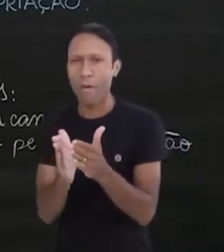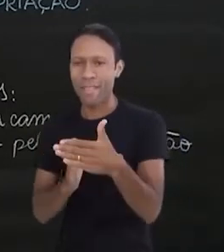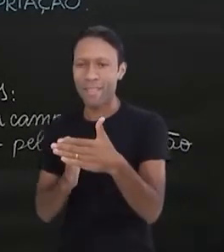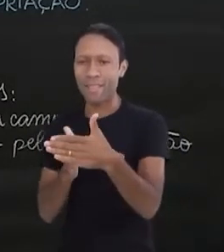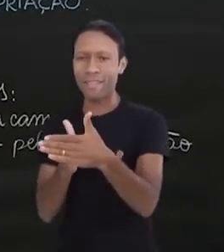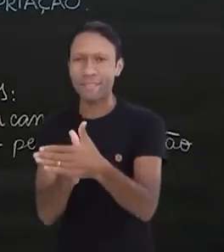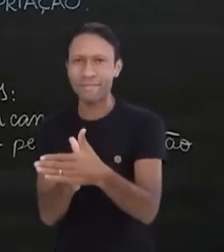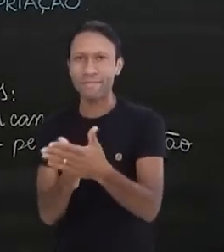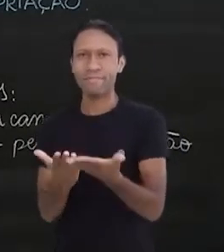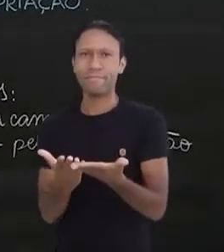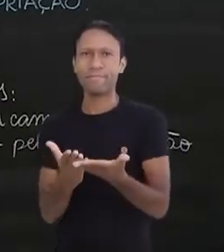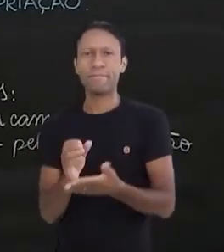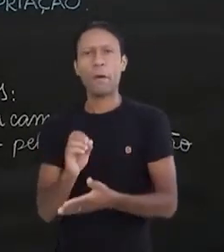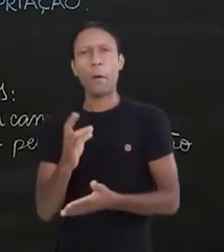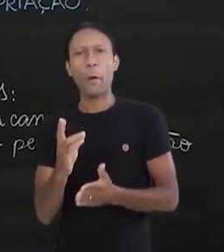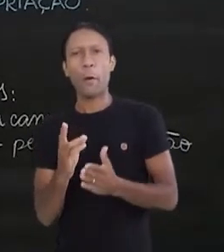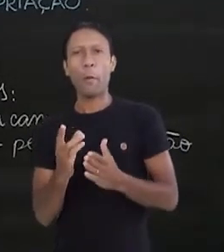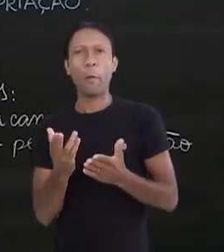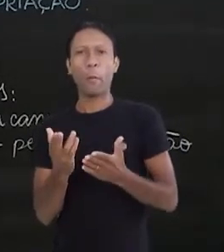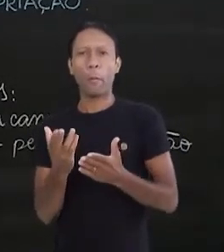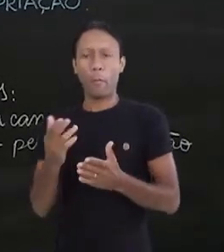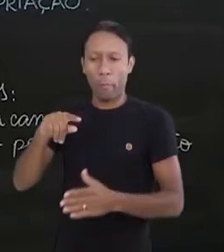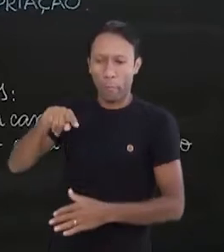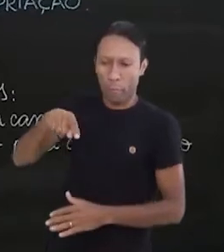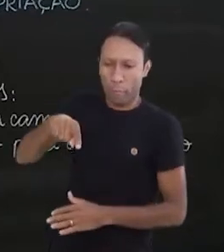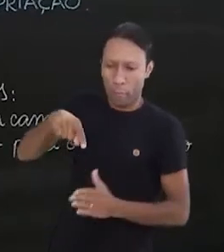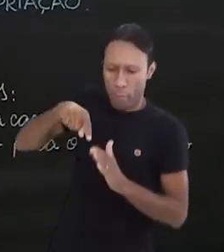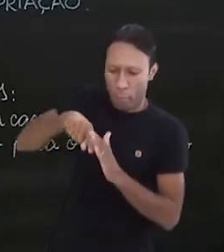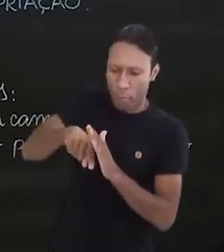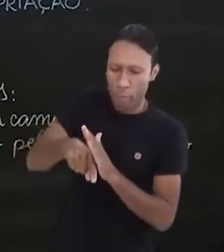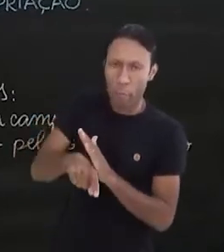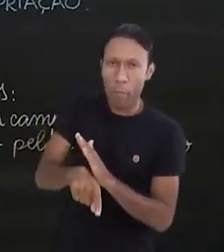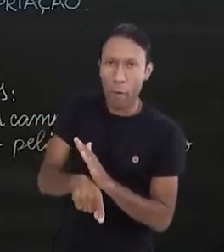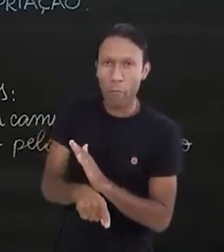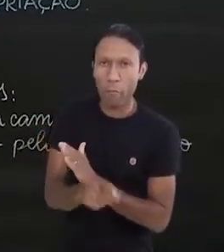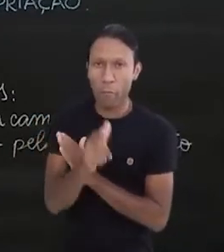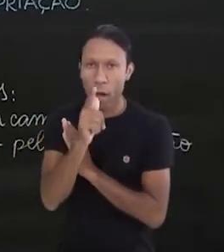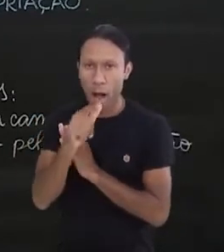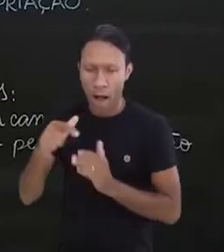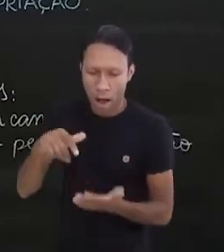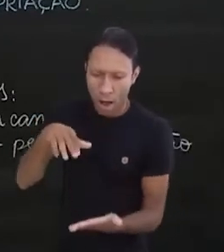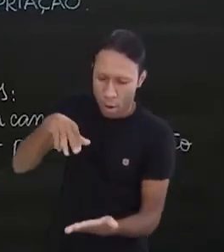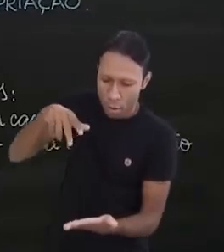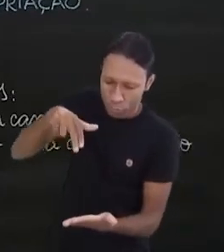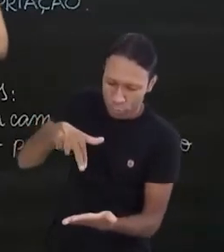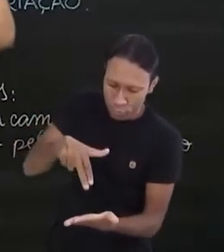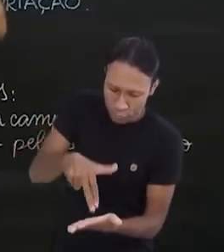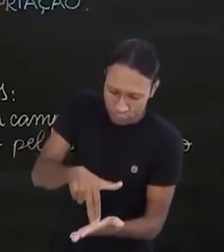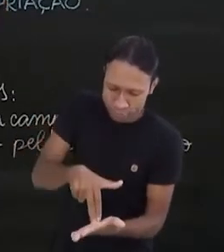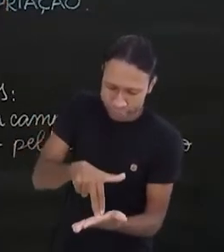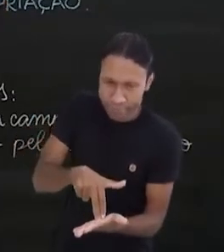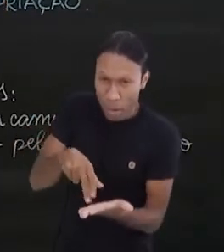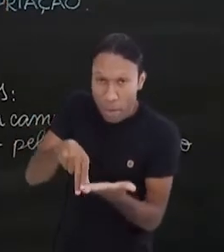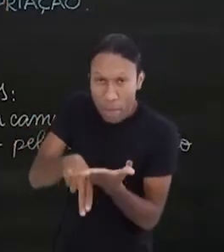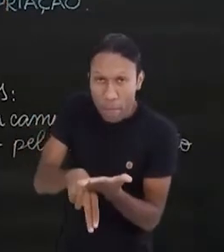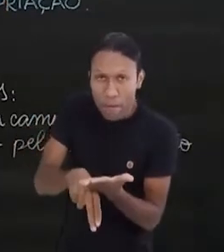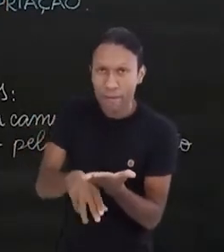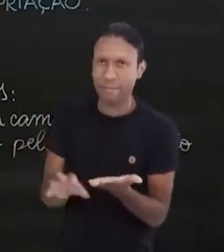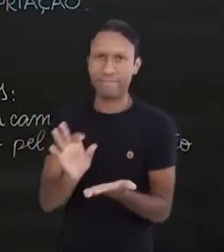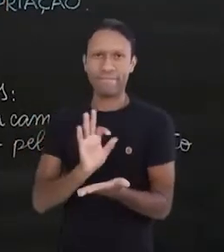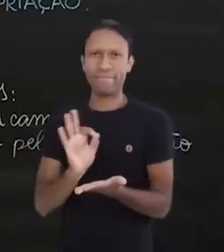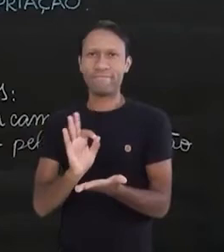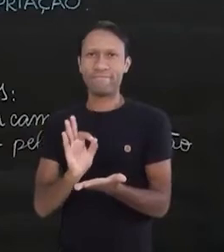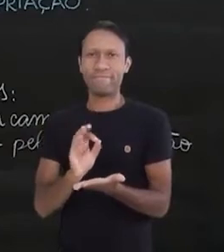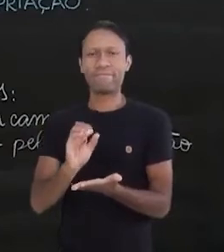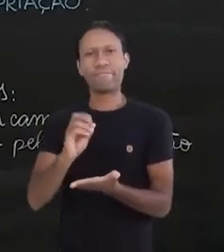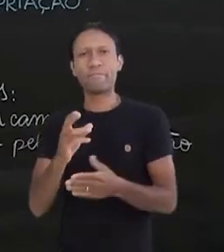vamos pensar no ponto mais profundo ou intermediário de um mar, ou, por exemplo, o ponto de cumeada,